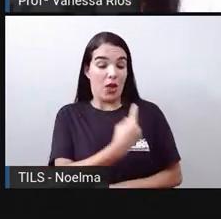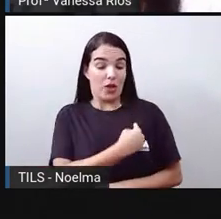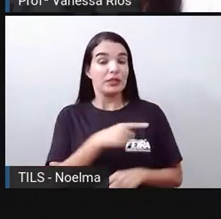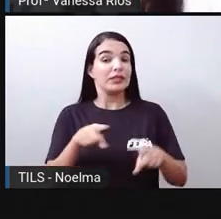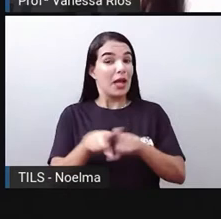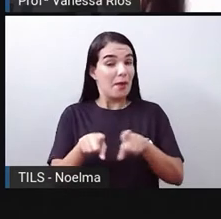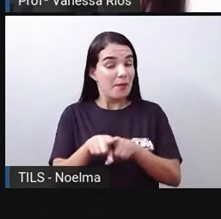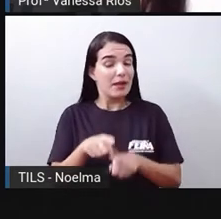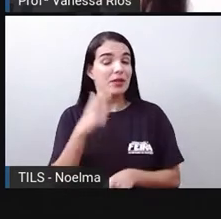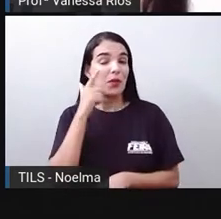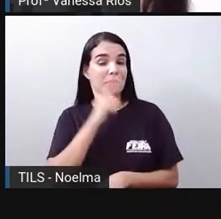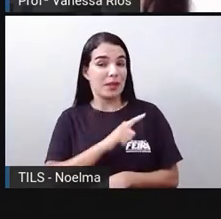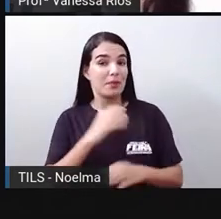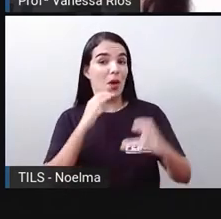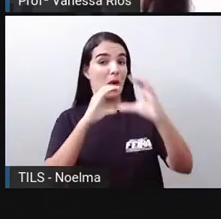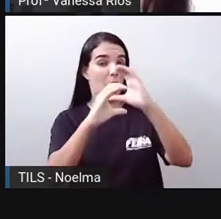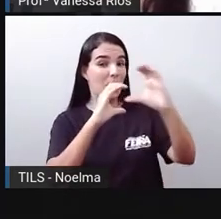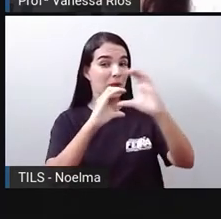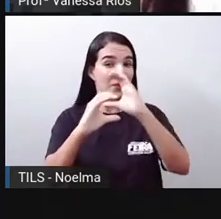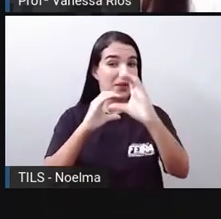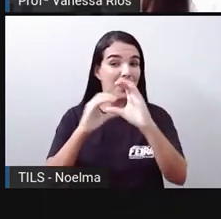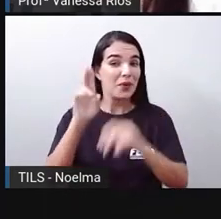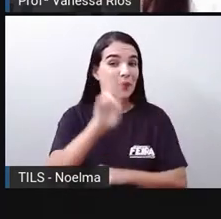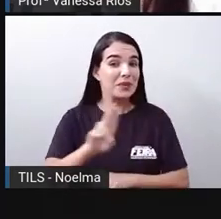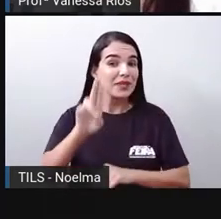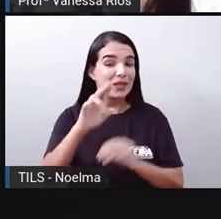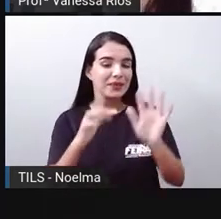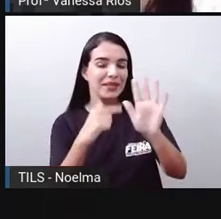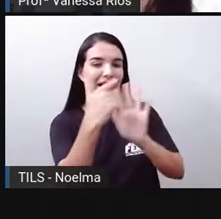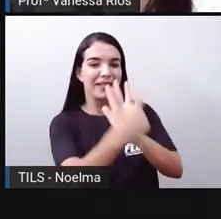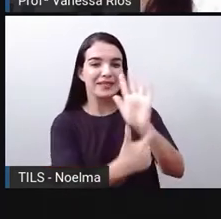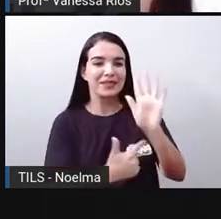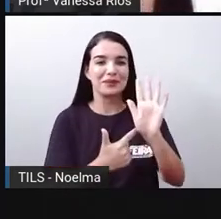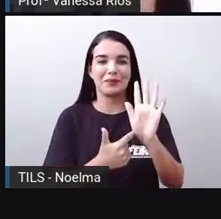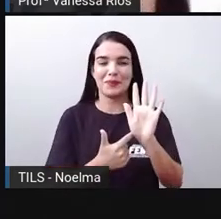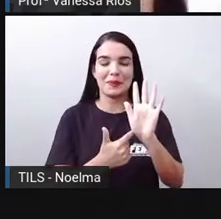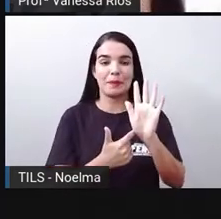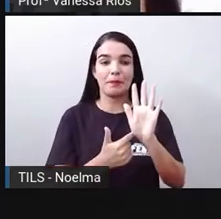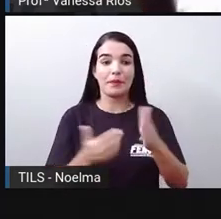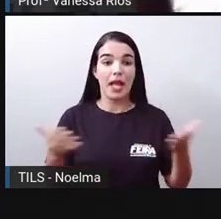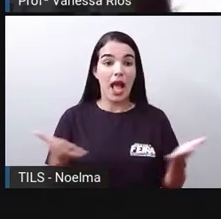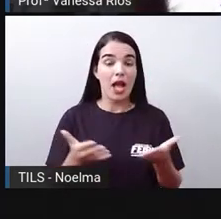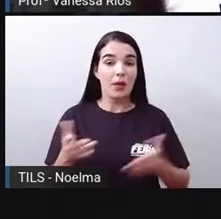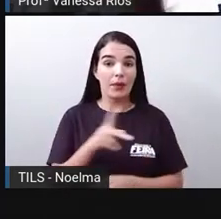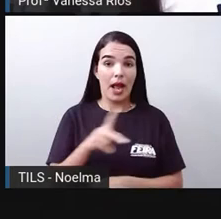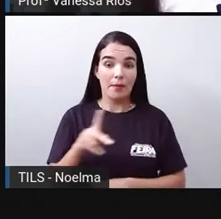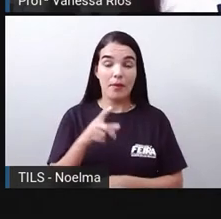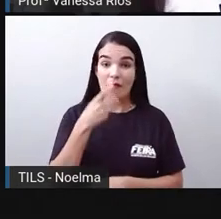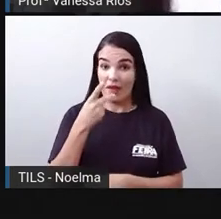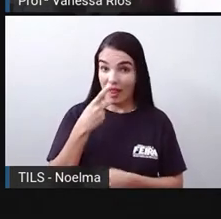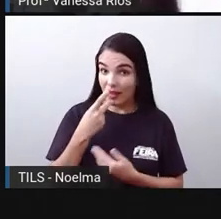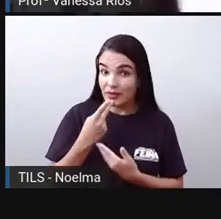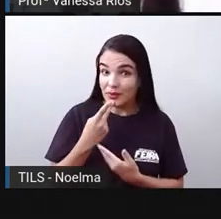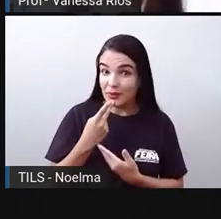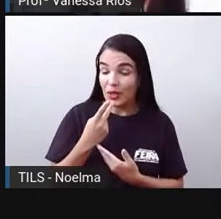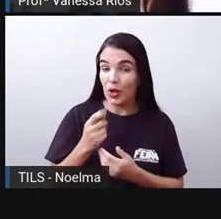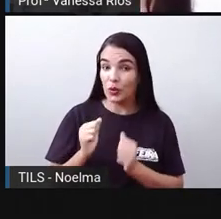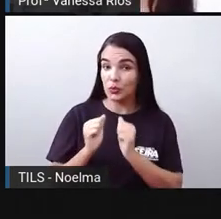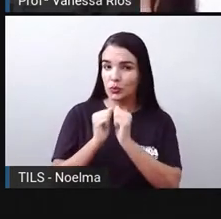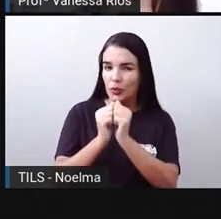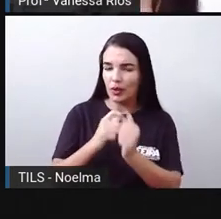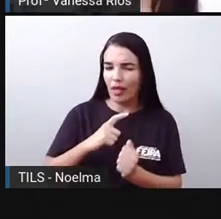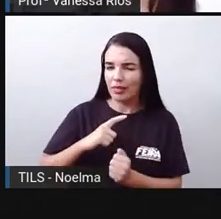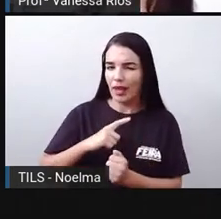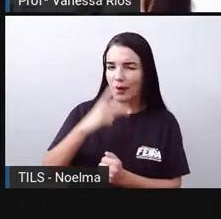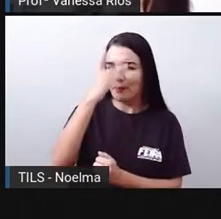nos comunicar utilizando as nossas mãos. A Pró, neste momento, está falando. Aí tem